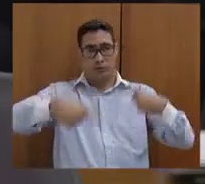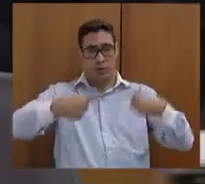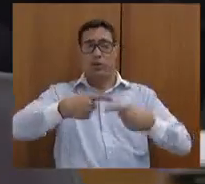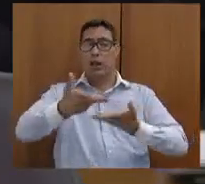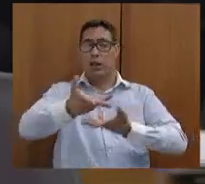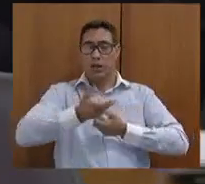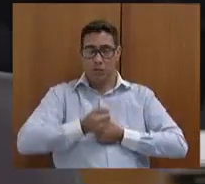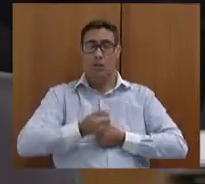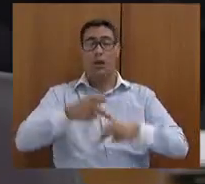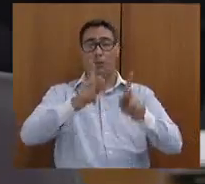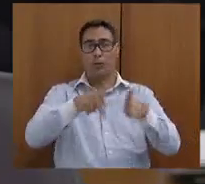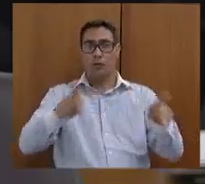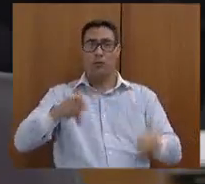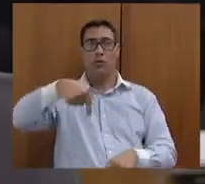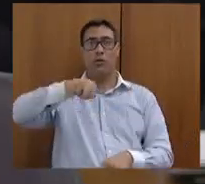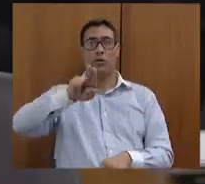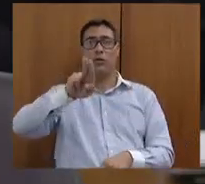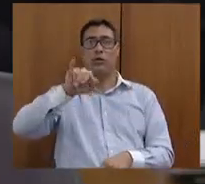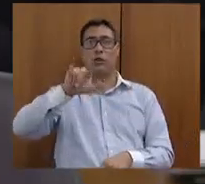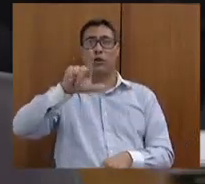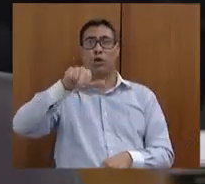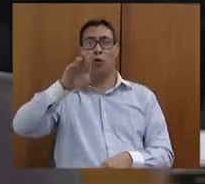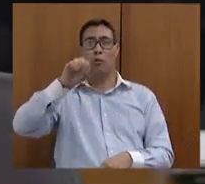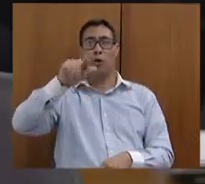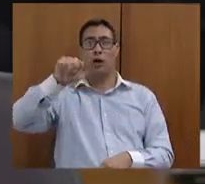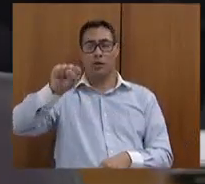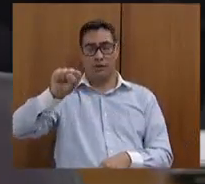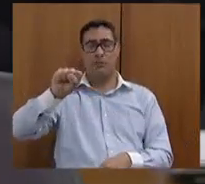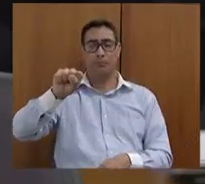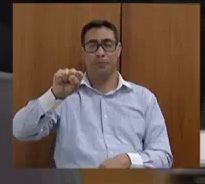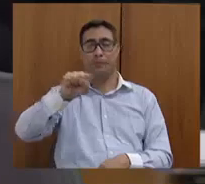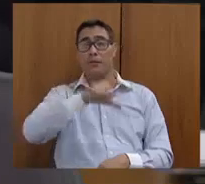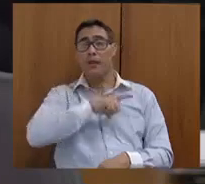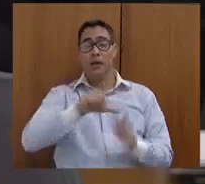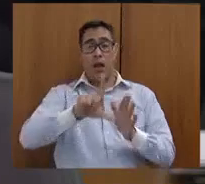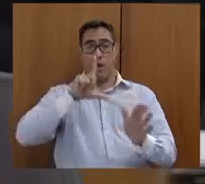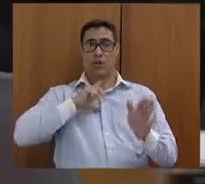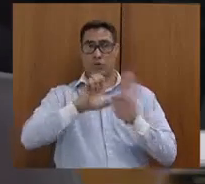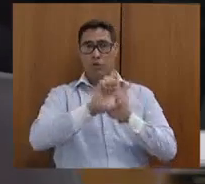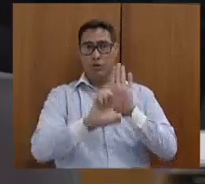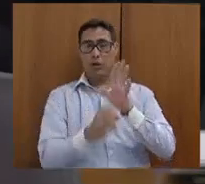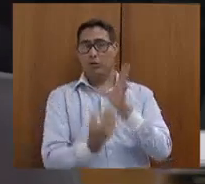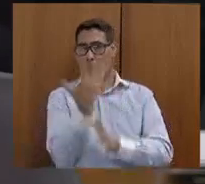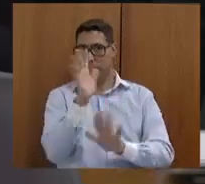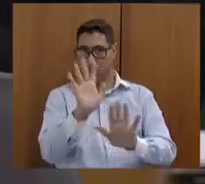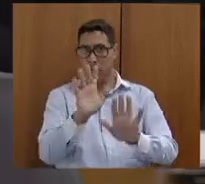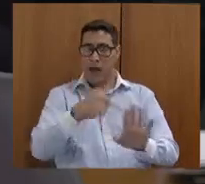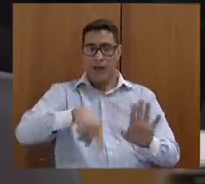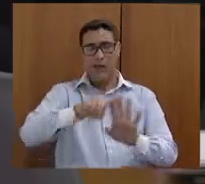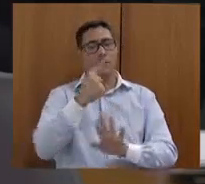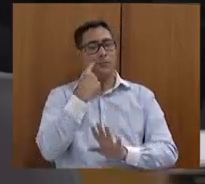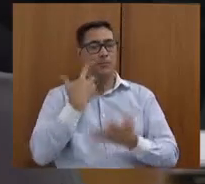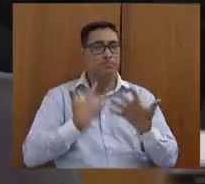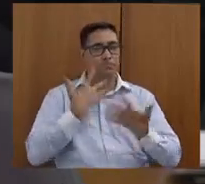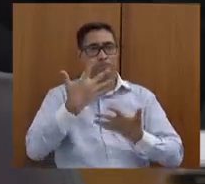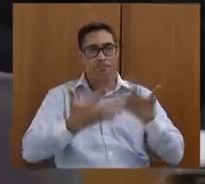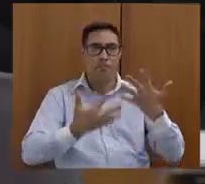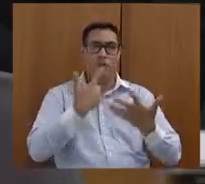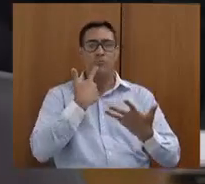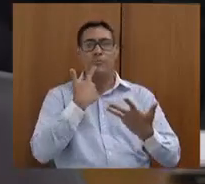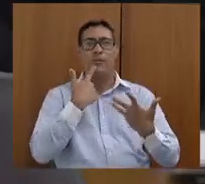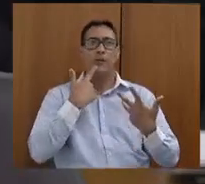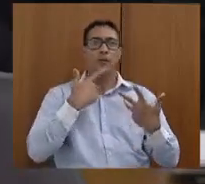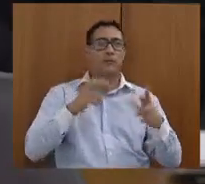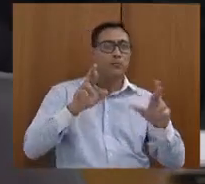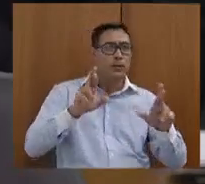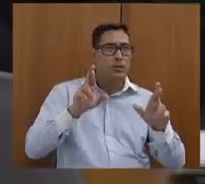tivemos lá antes do lançamento desse edital e a gente saiu de lá com a perspectiva de que pudesse incluir